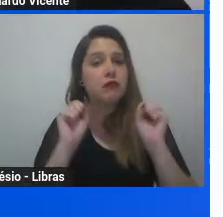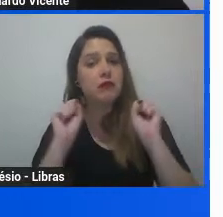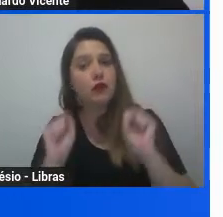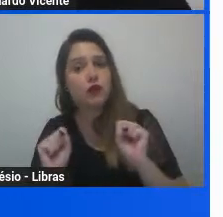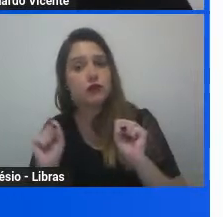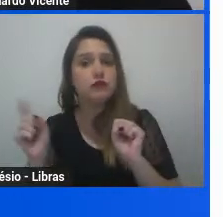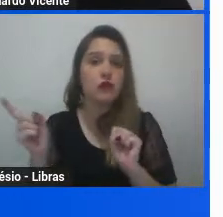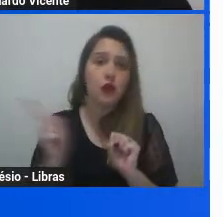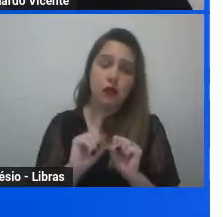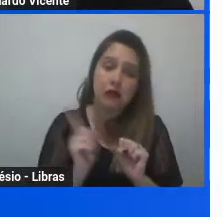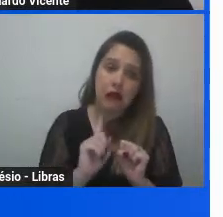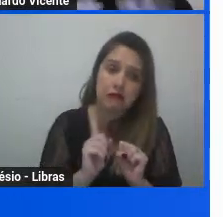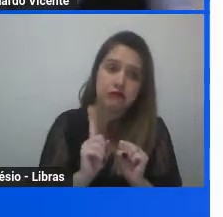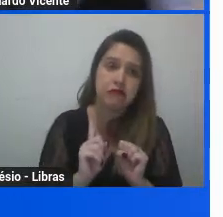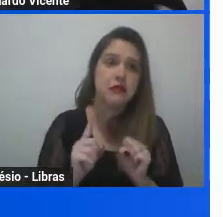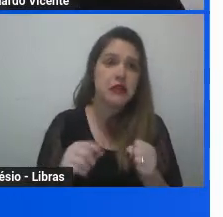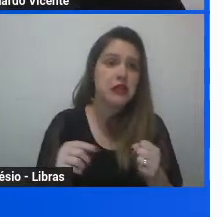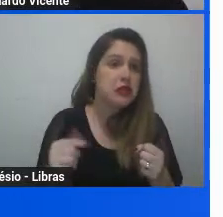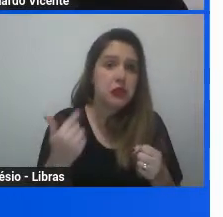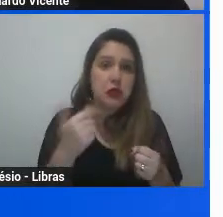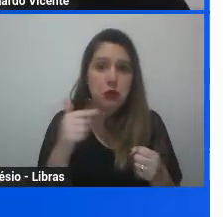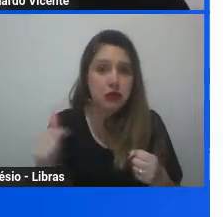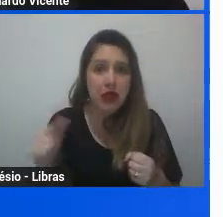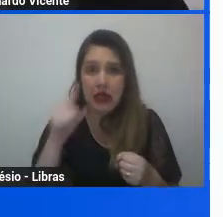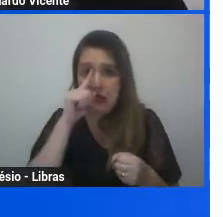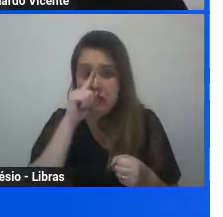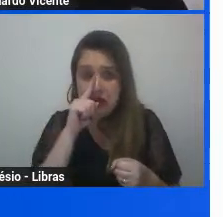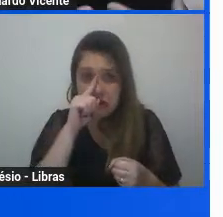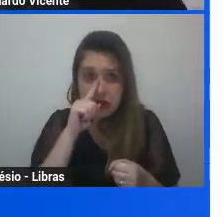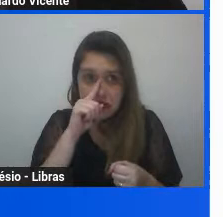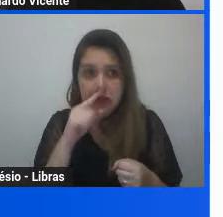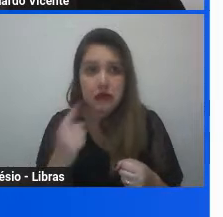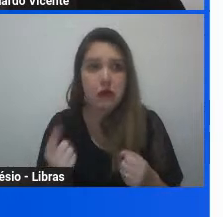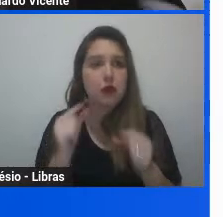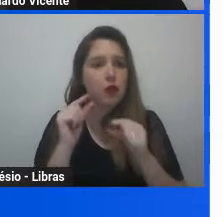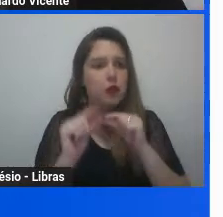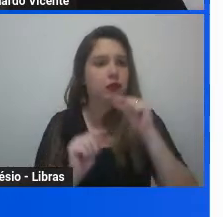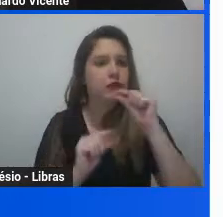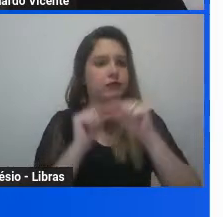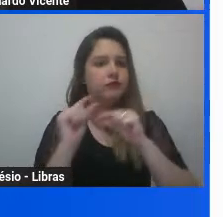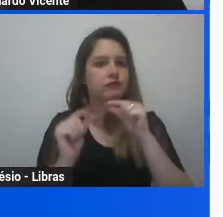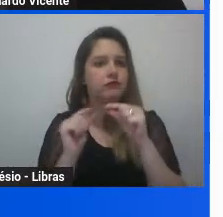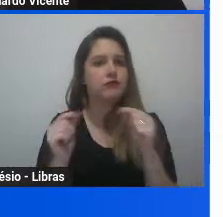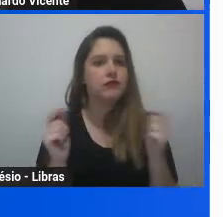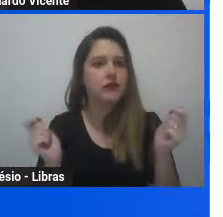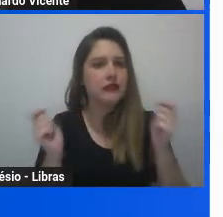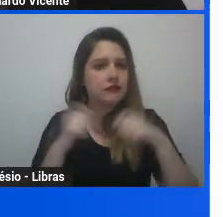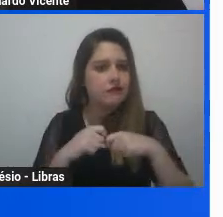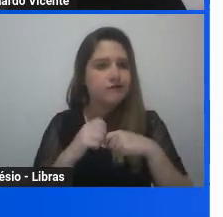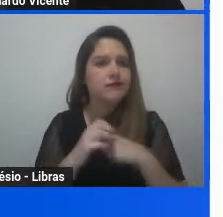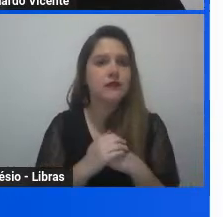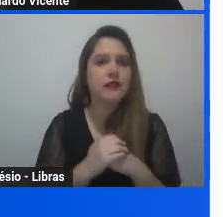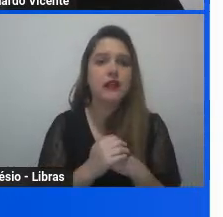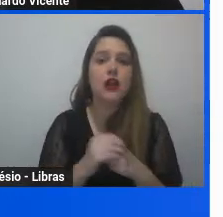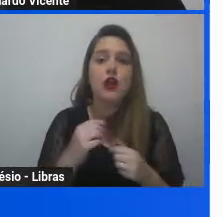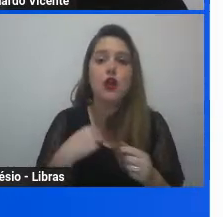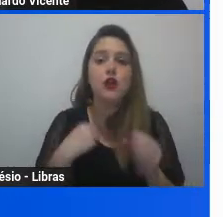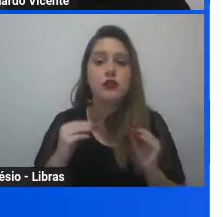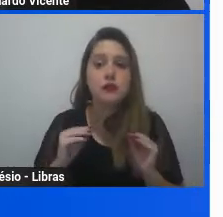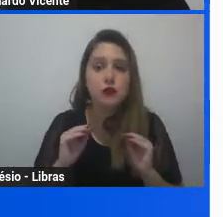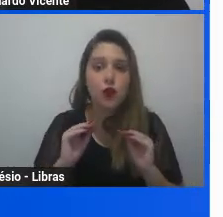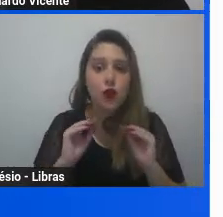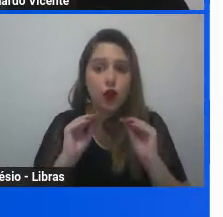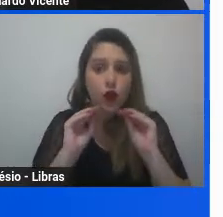risco não tem. Não tendo o risco, me torna um pouco mais calmo para este atendimento. Eu sempre vou avaliar